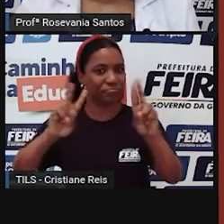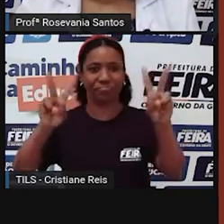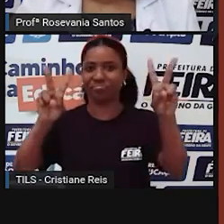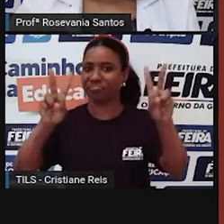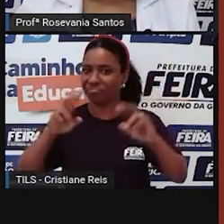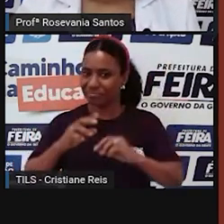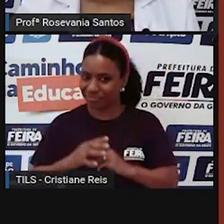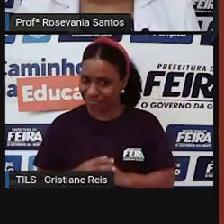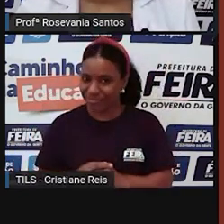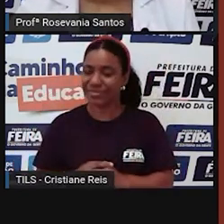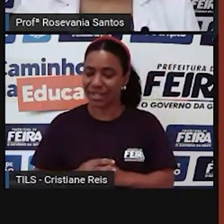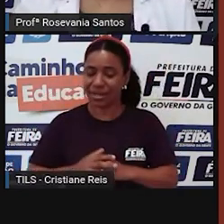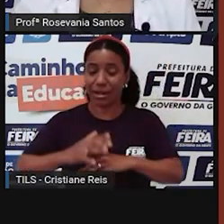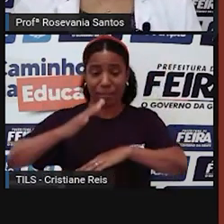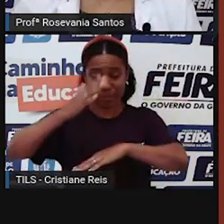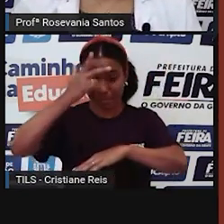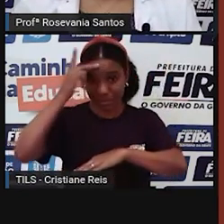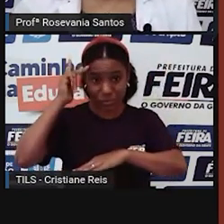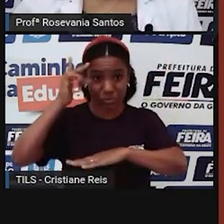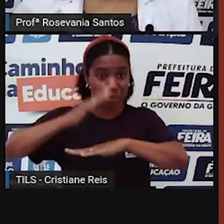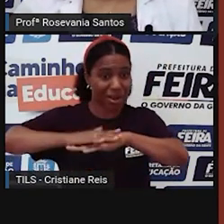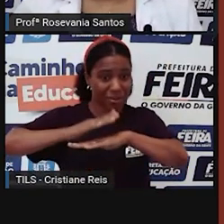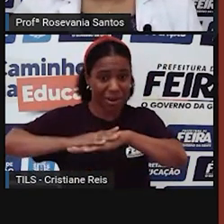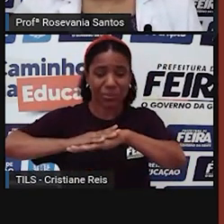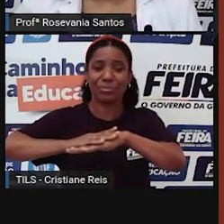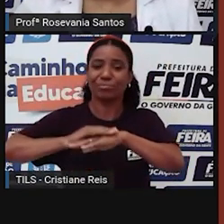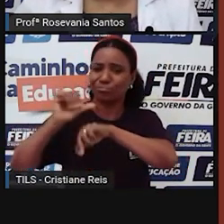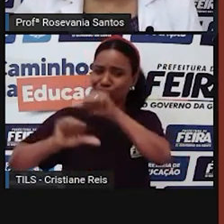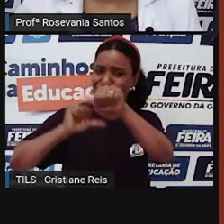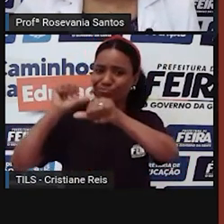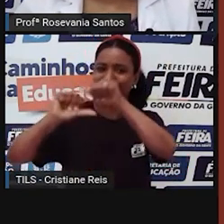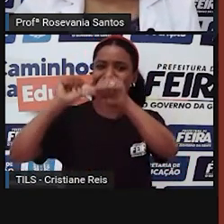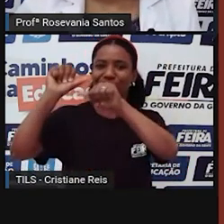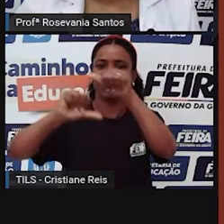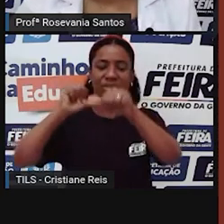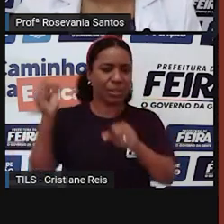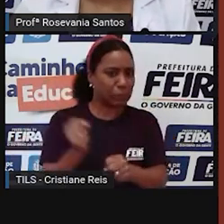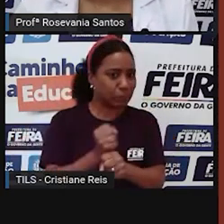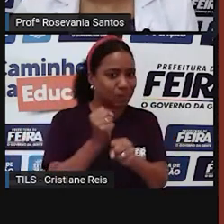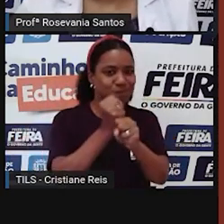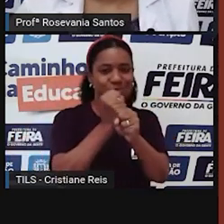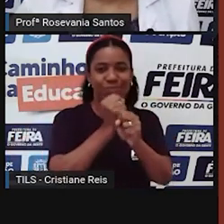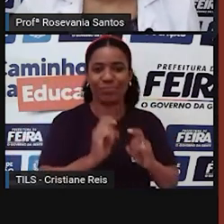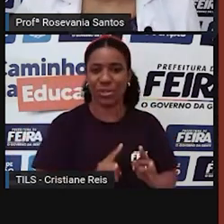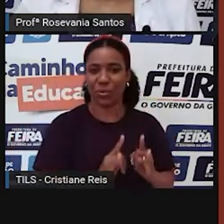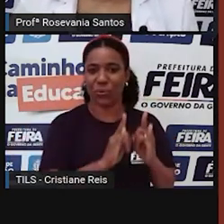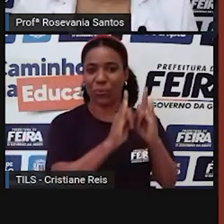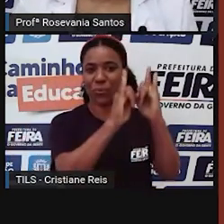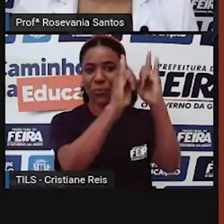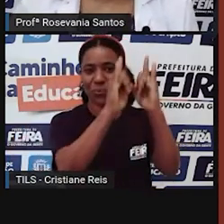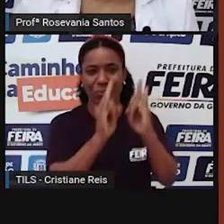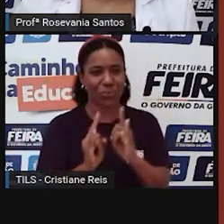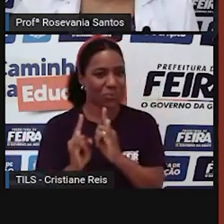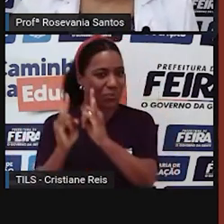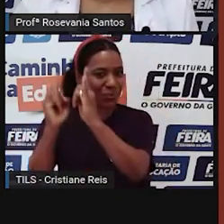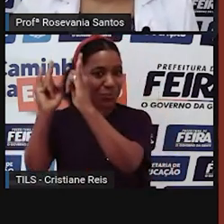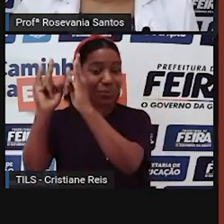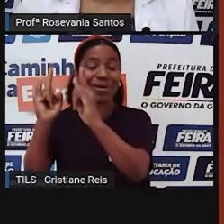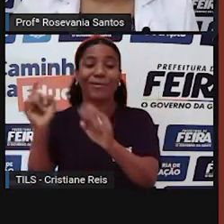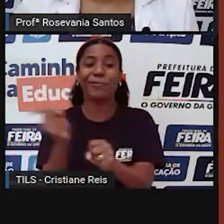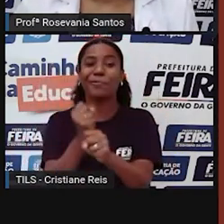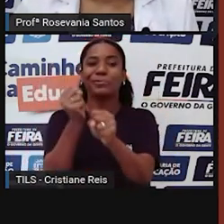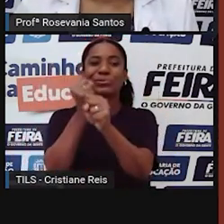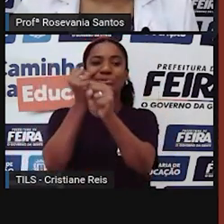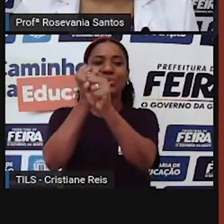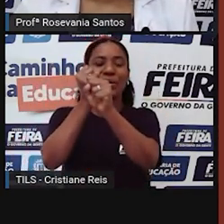já modificou bastante. E à medida que a gente faz empreendimentos grandes, até como esse, né, do shopping, aí você